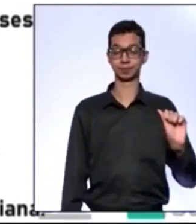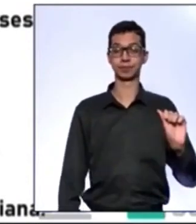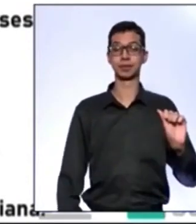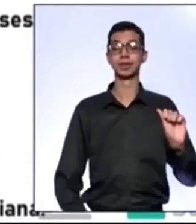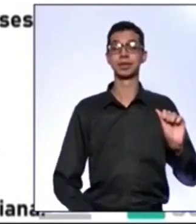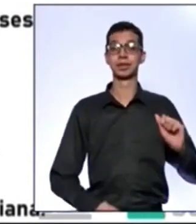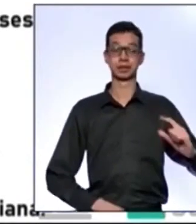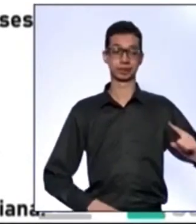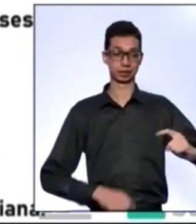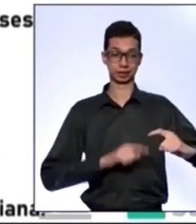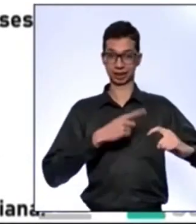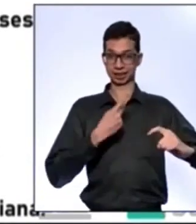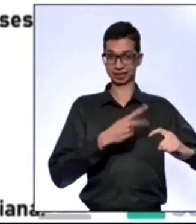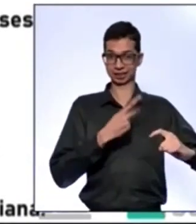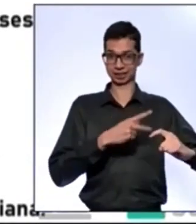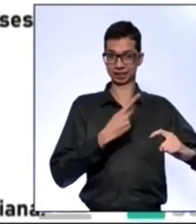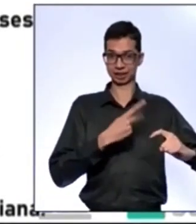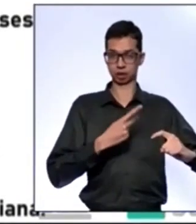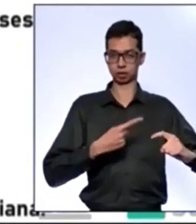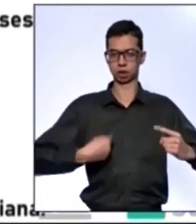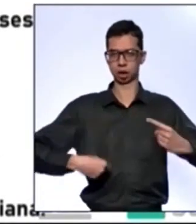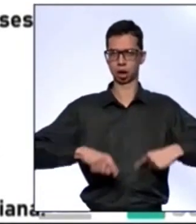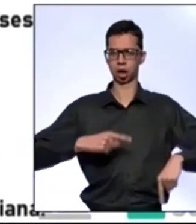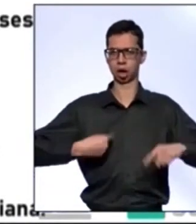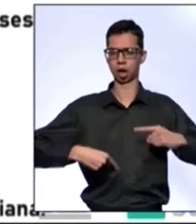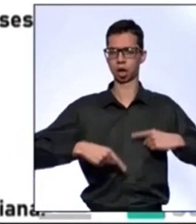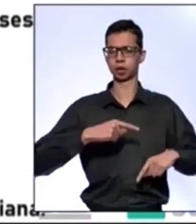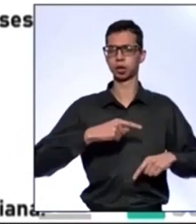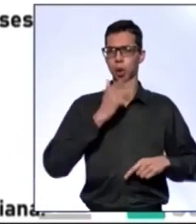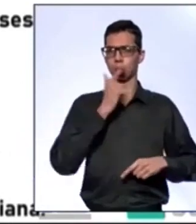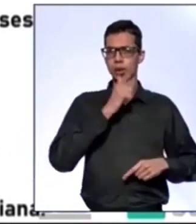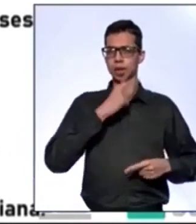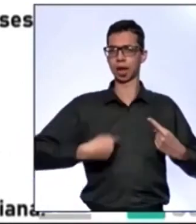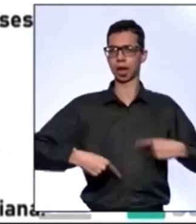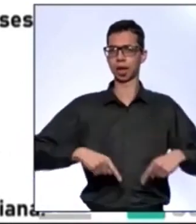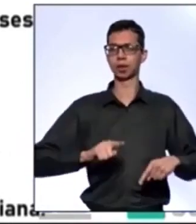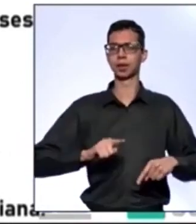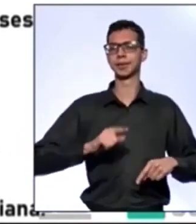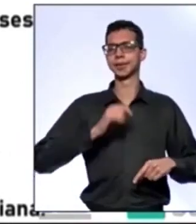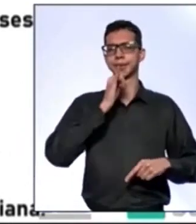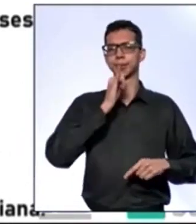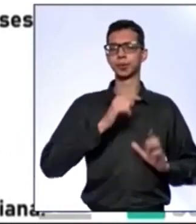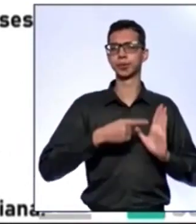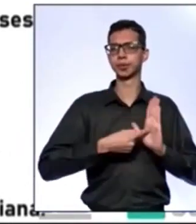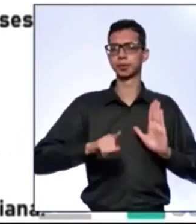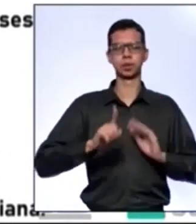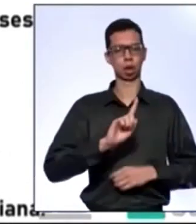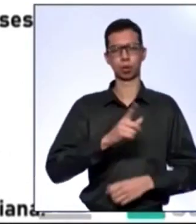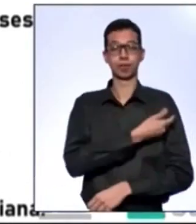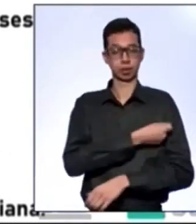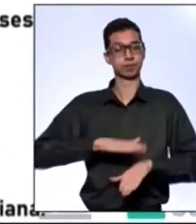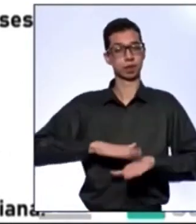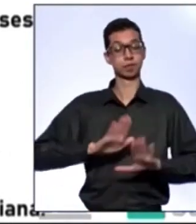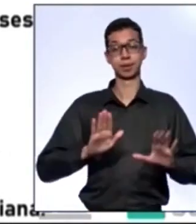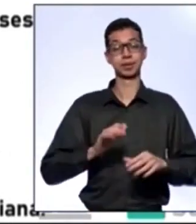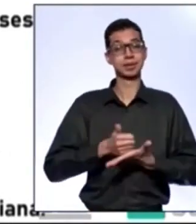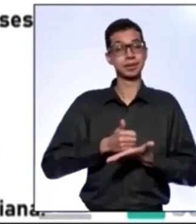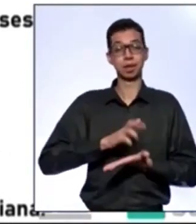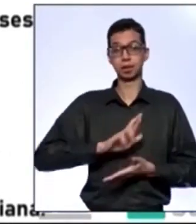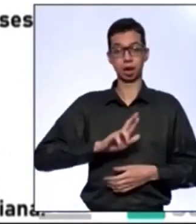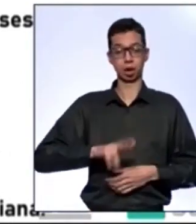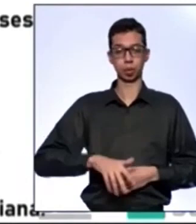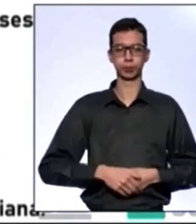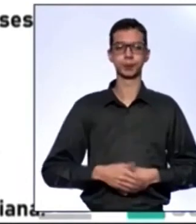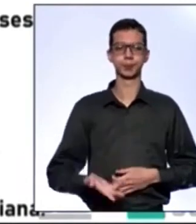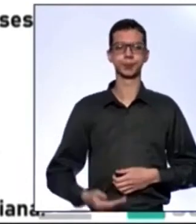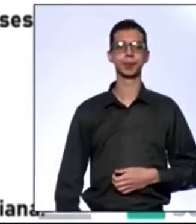Não. Vacina faz isso, mas não antibiótico. B, interferindo na cascata bioquímica da inflamação? Antibiótico